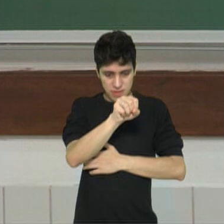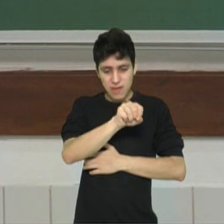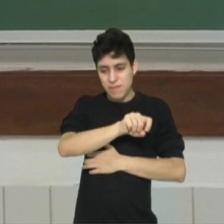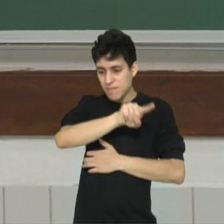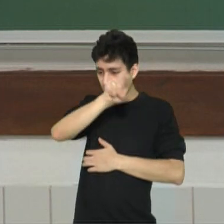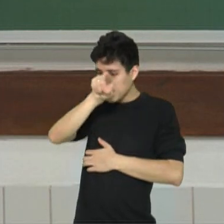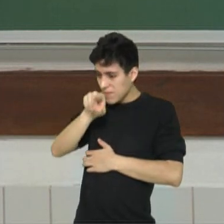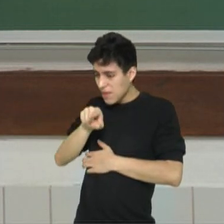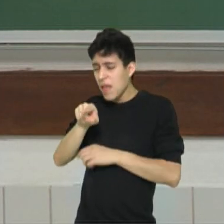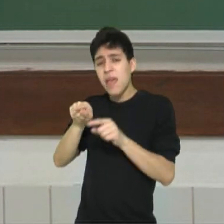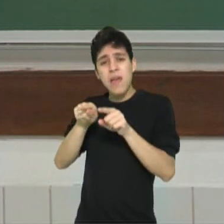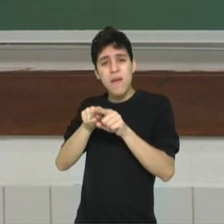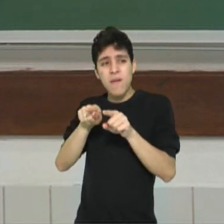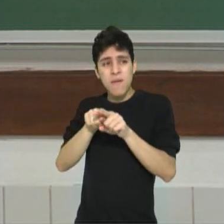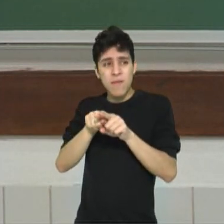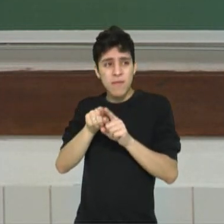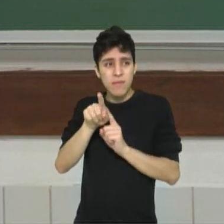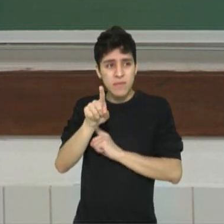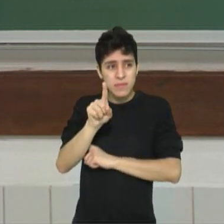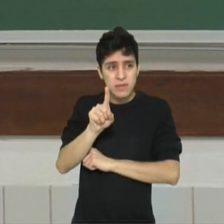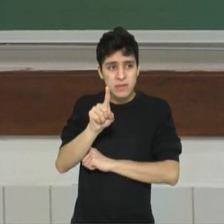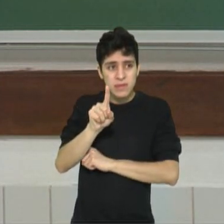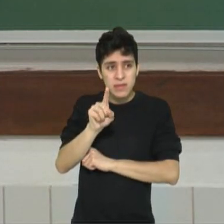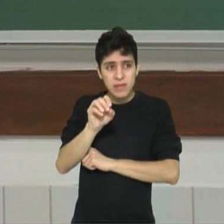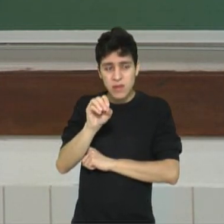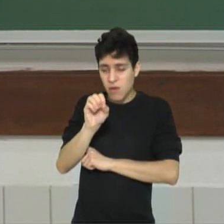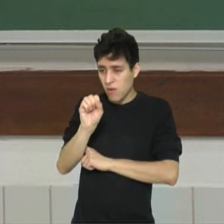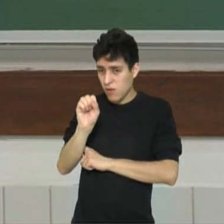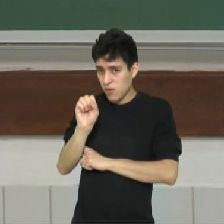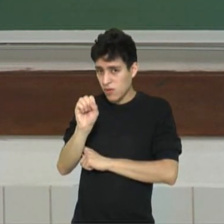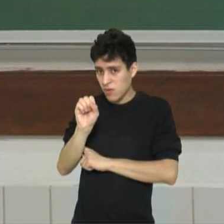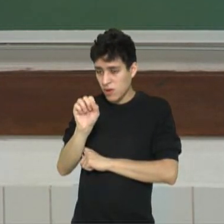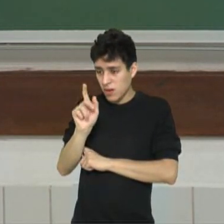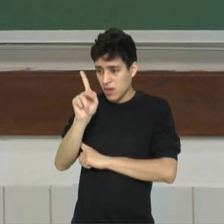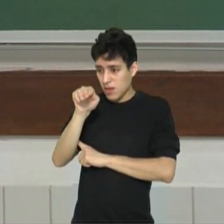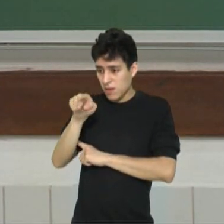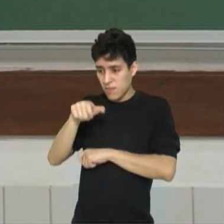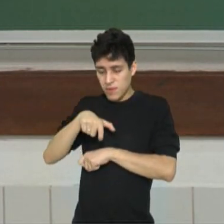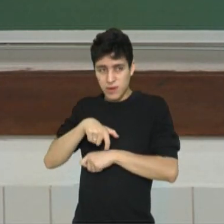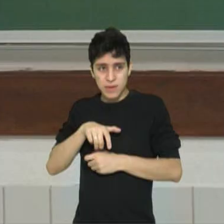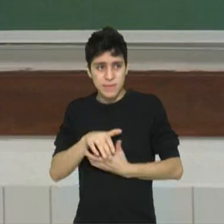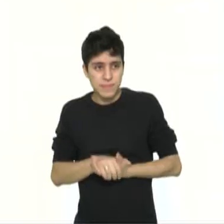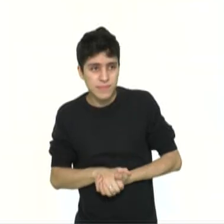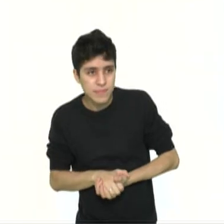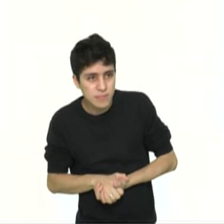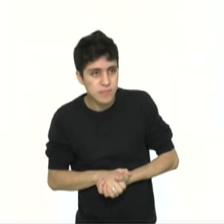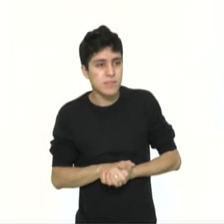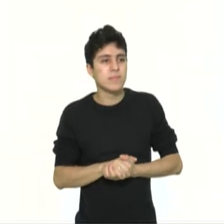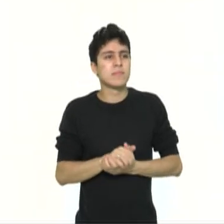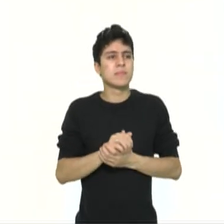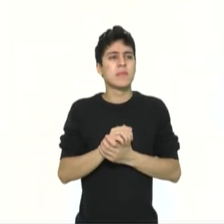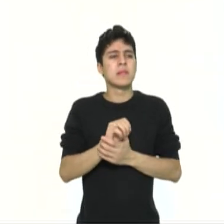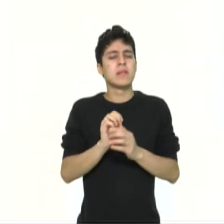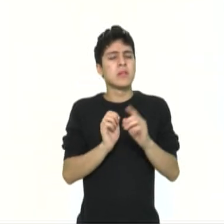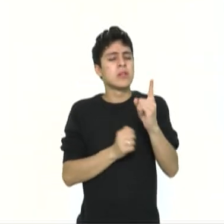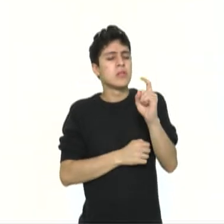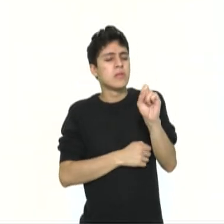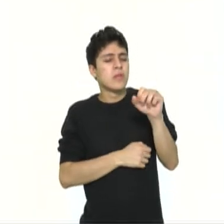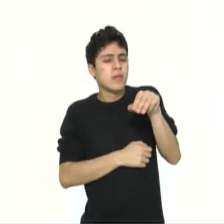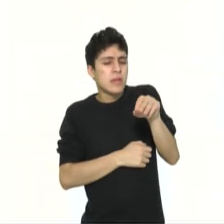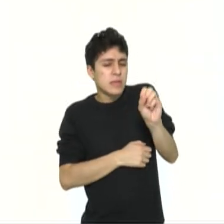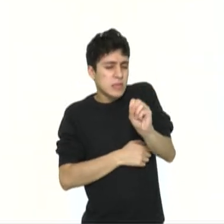km por hora, tá? Se você fez certo o cálculo, é este o resultado encontrado. 18 metros por